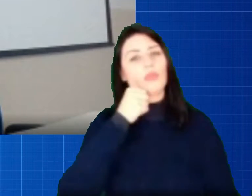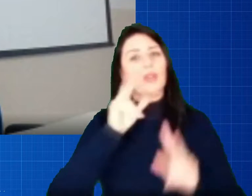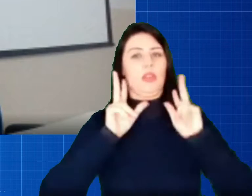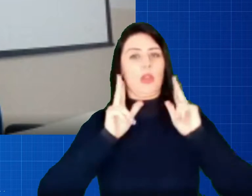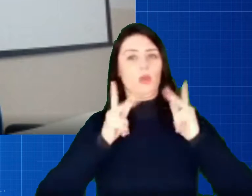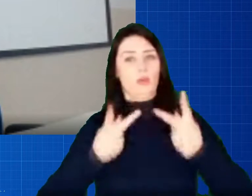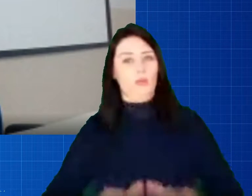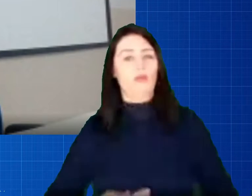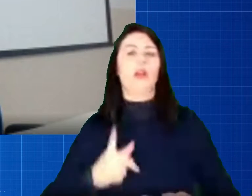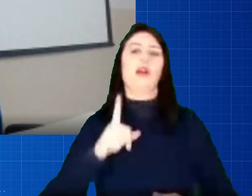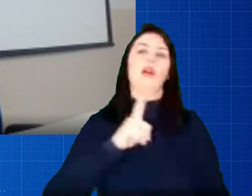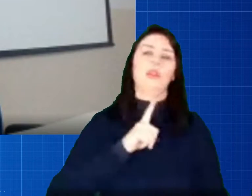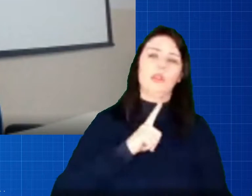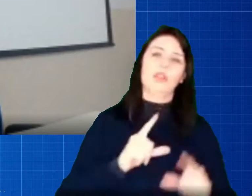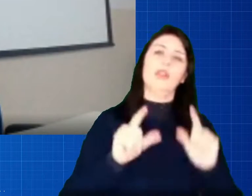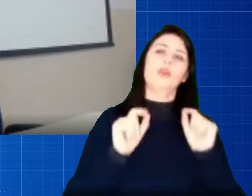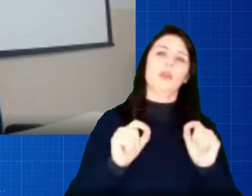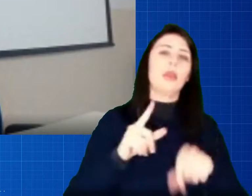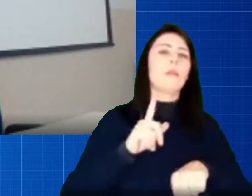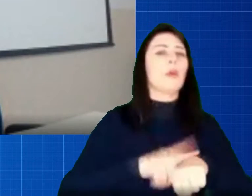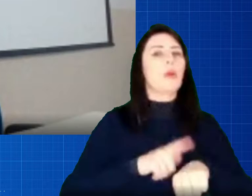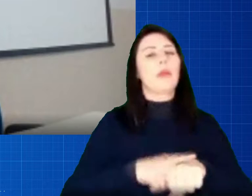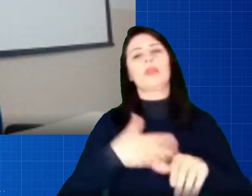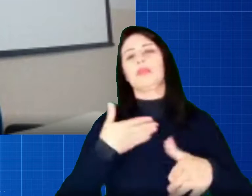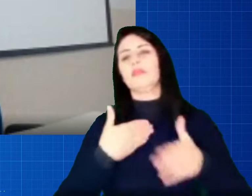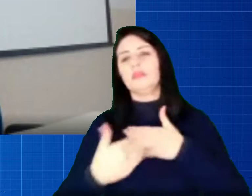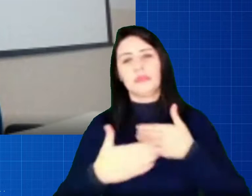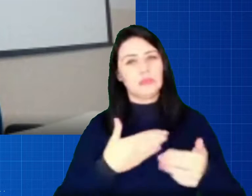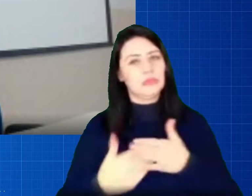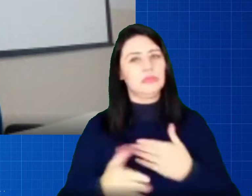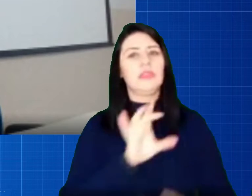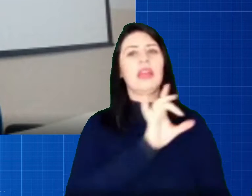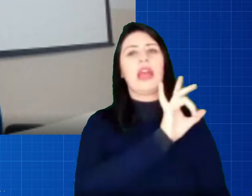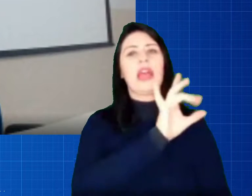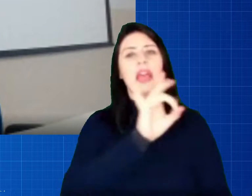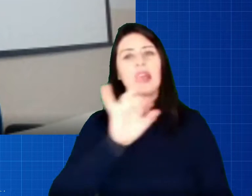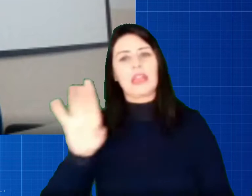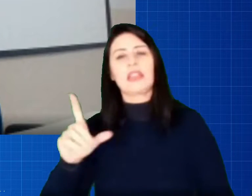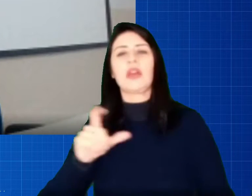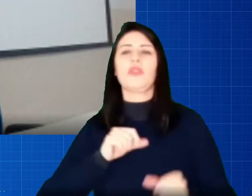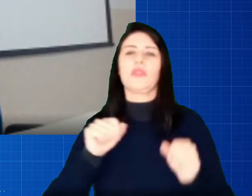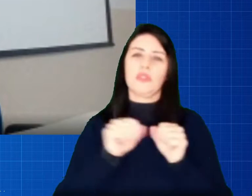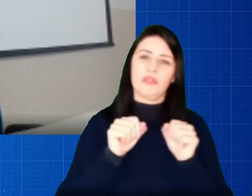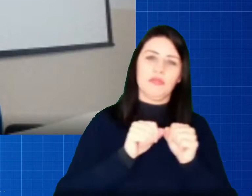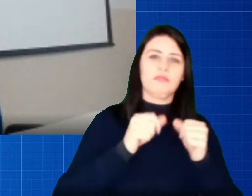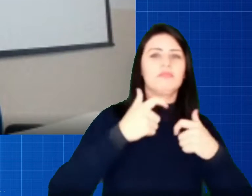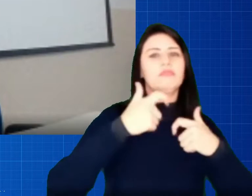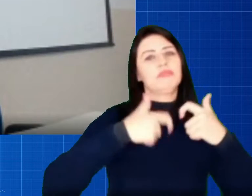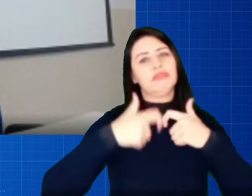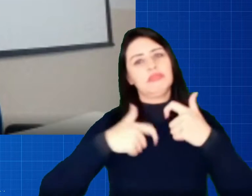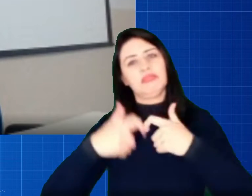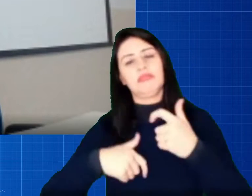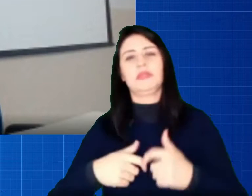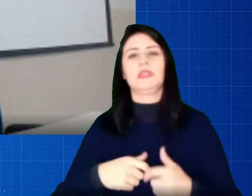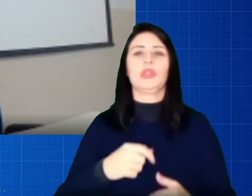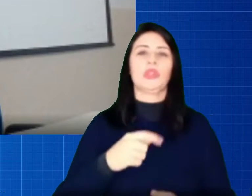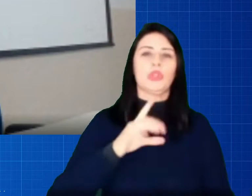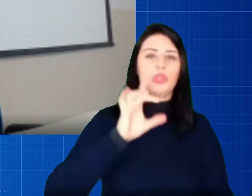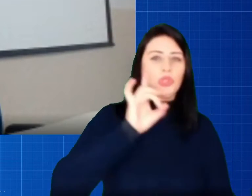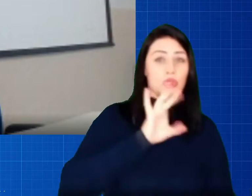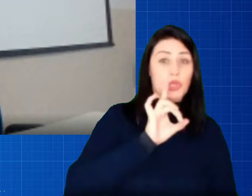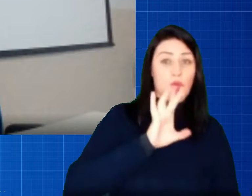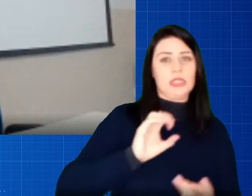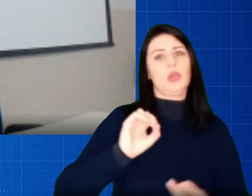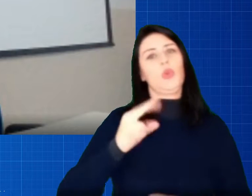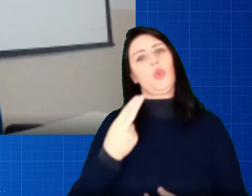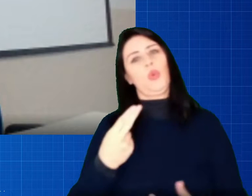jeito, em um momento ou outro, sim ou não, mas cada um vai praticar a sua sexualidade, com parceiro ou sem